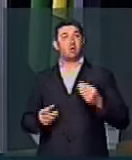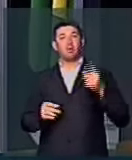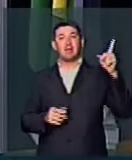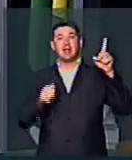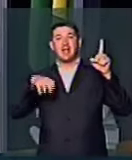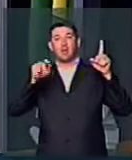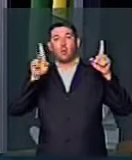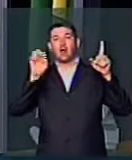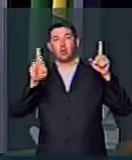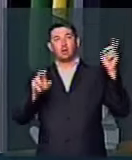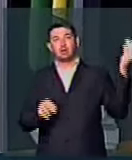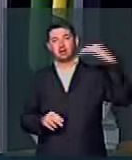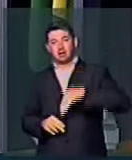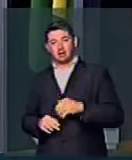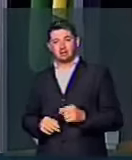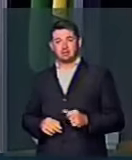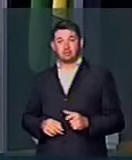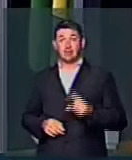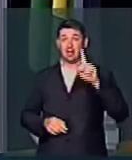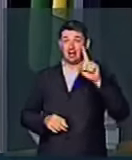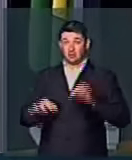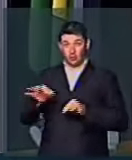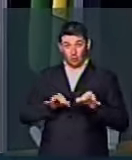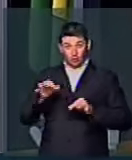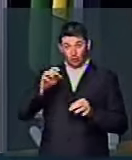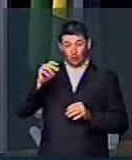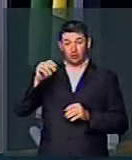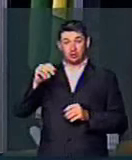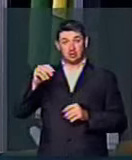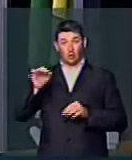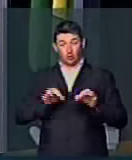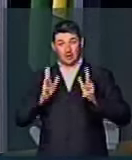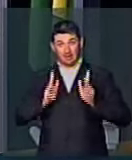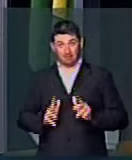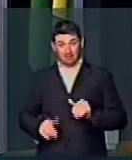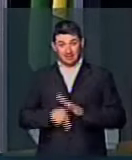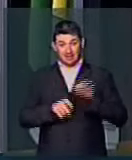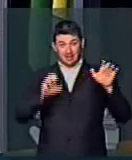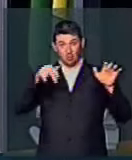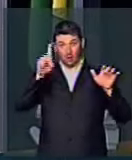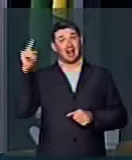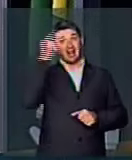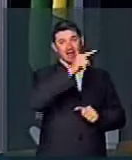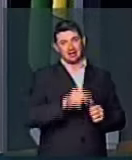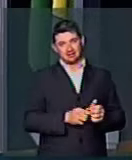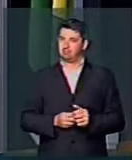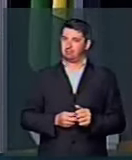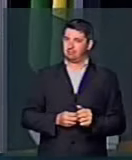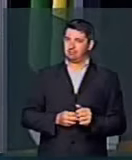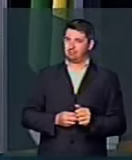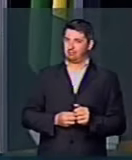inclusive, acredite se quiser, o controle fitossanitário das bananas importadas pelo Equador será feito pelo Equador. Será